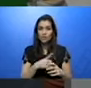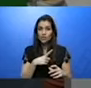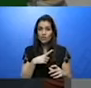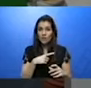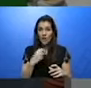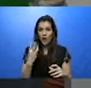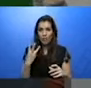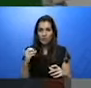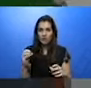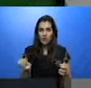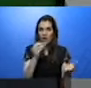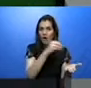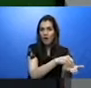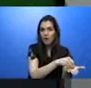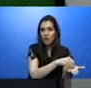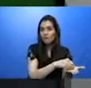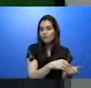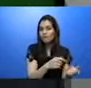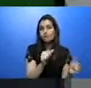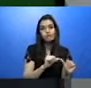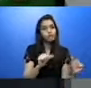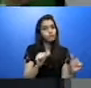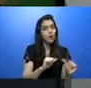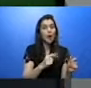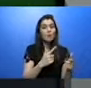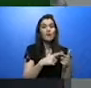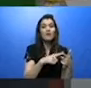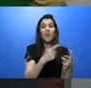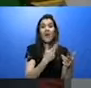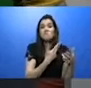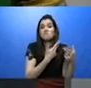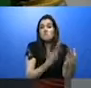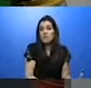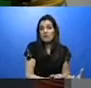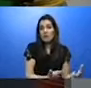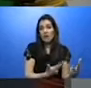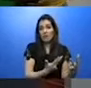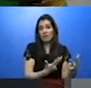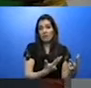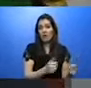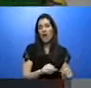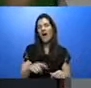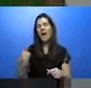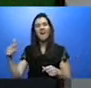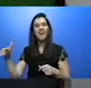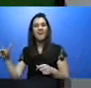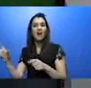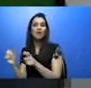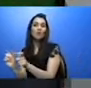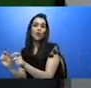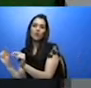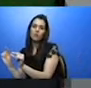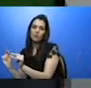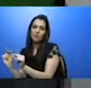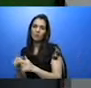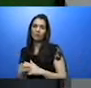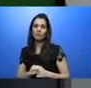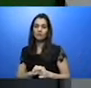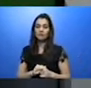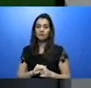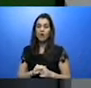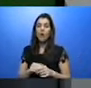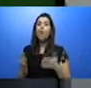balança apropriada para medir coisas mais pesadas, né, do que 250 quilos.